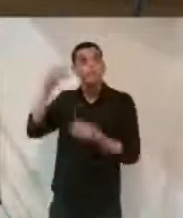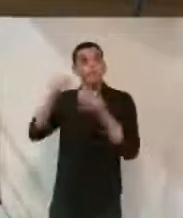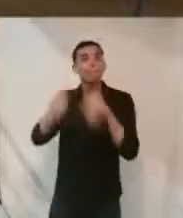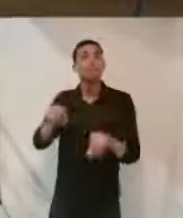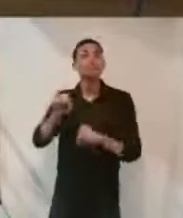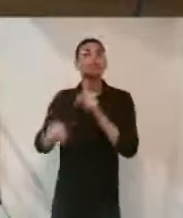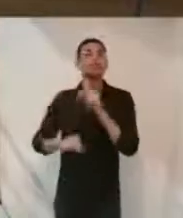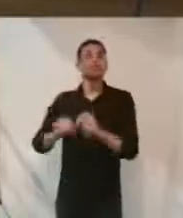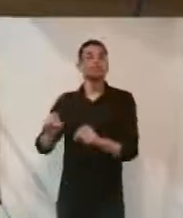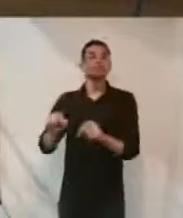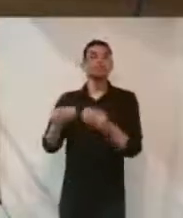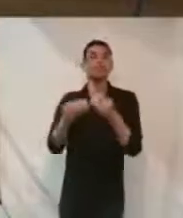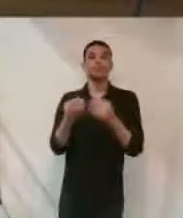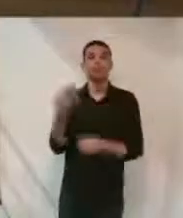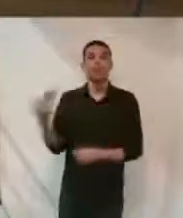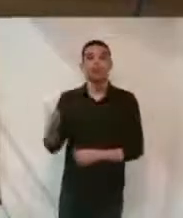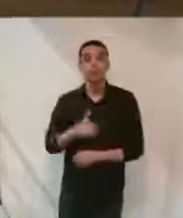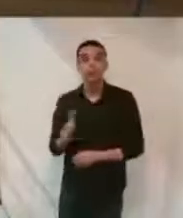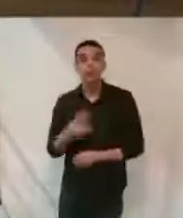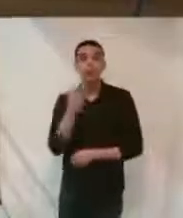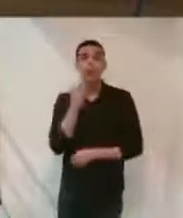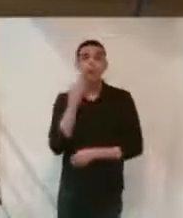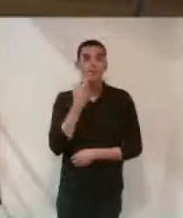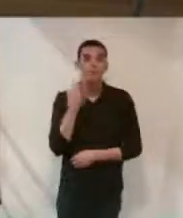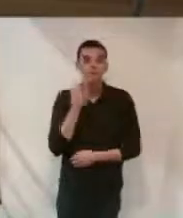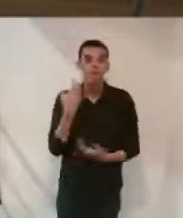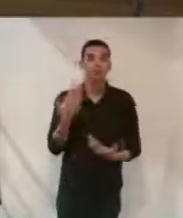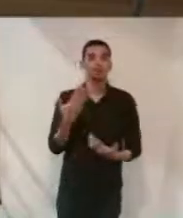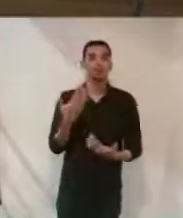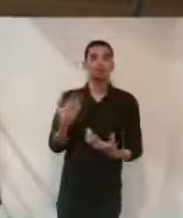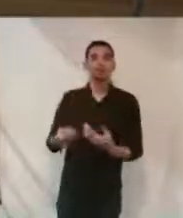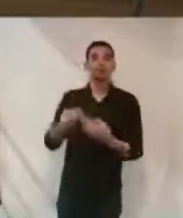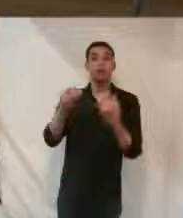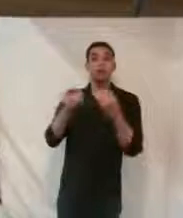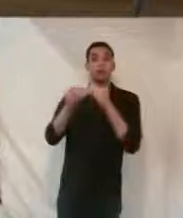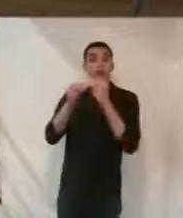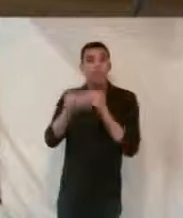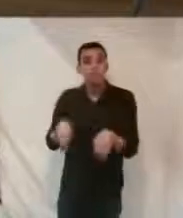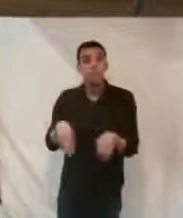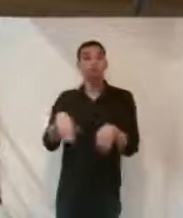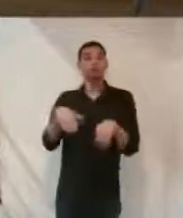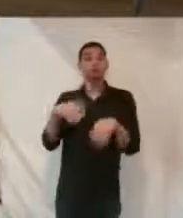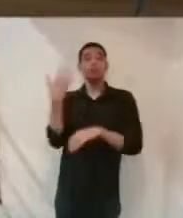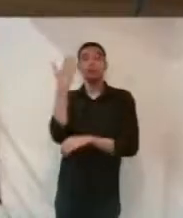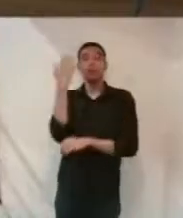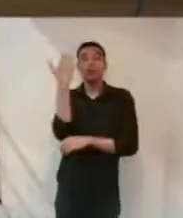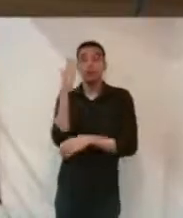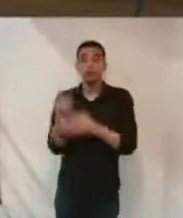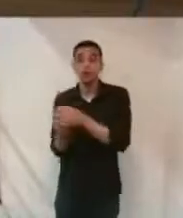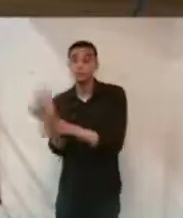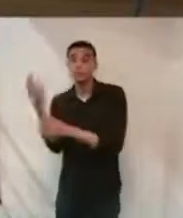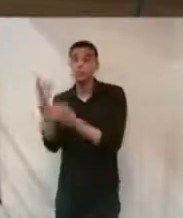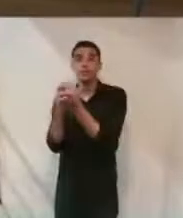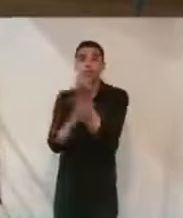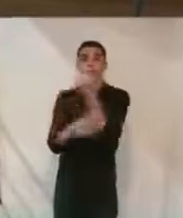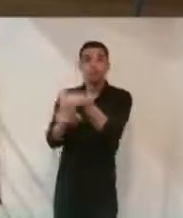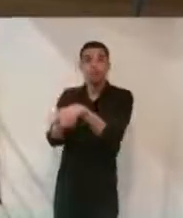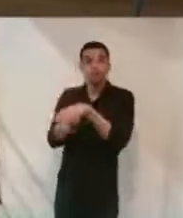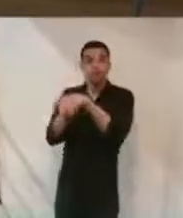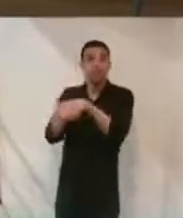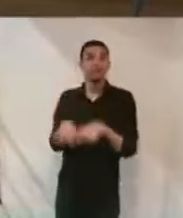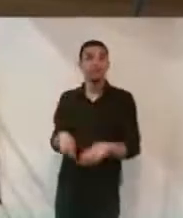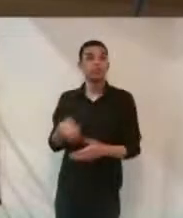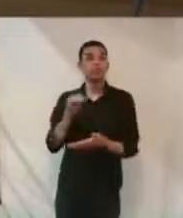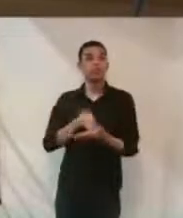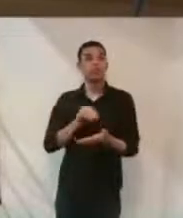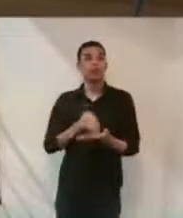mais degradada, porque nanoplástico, partículas de plástico estão sendo absorvidas pelo ser humano. Olha, se o ser humano não